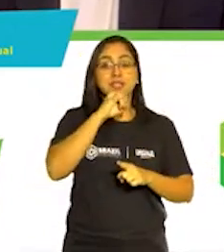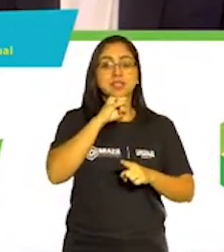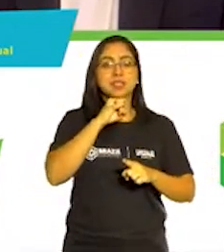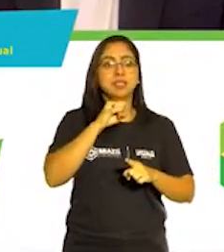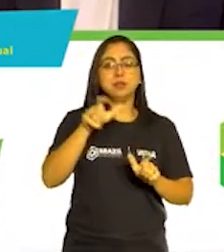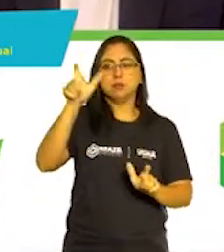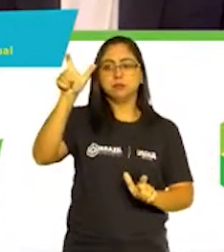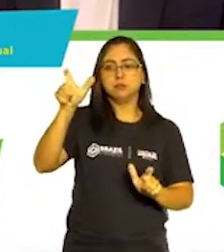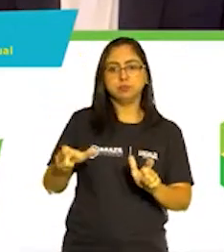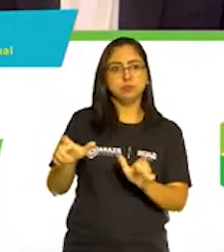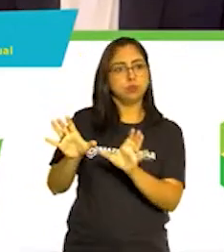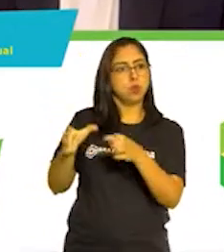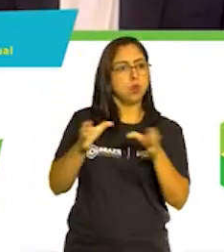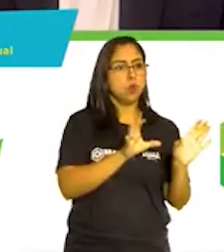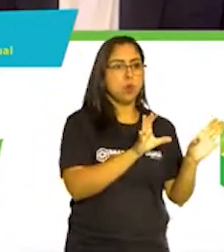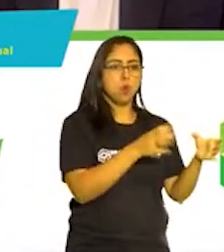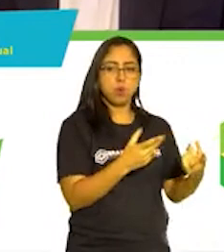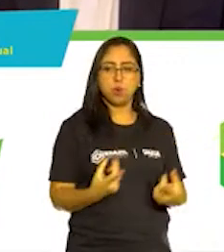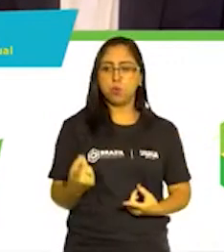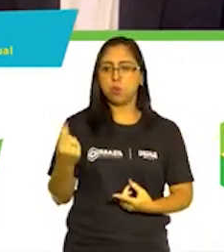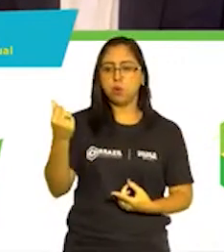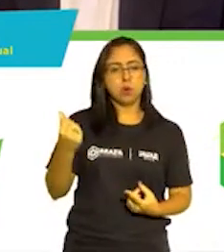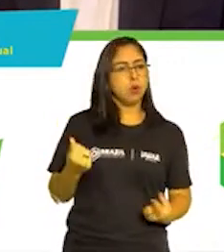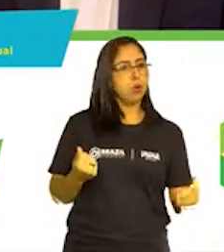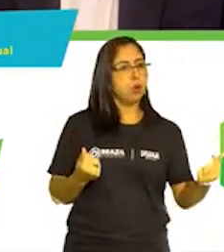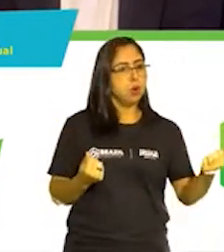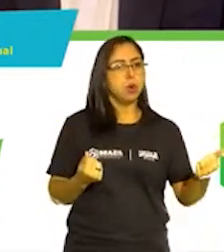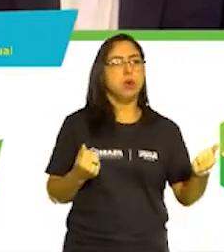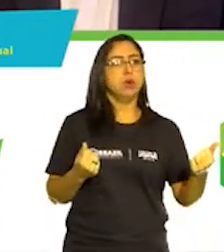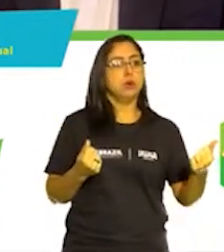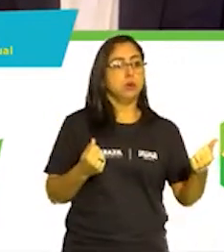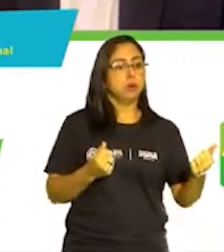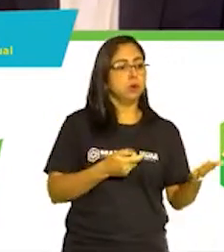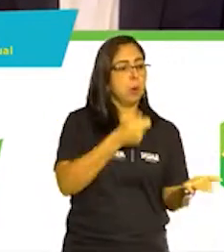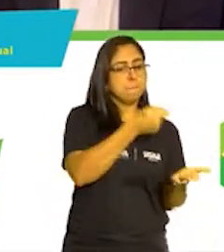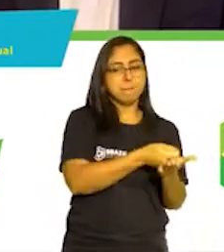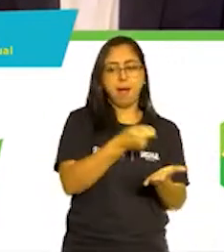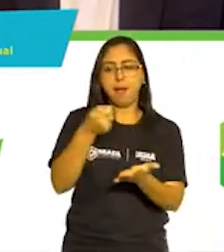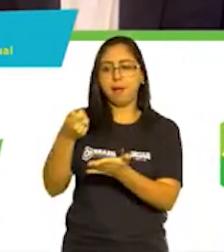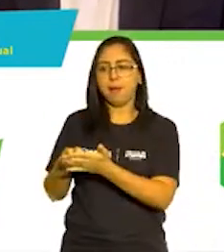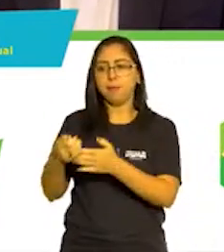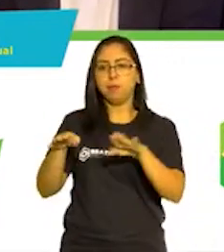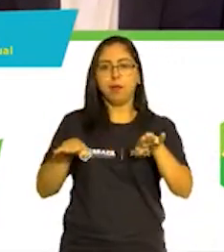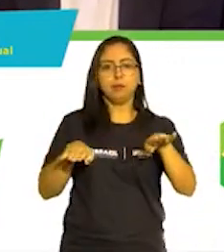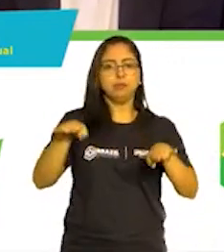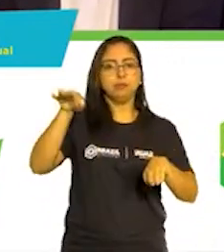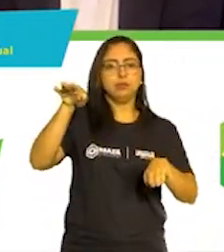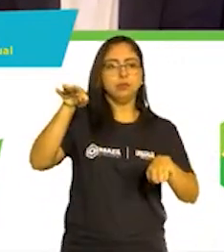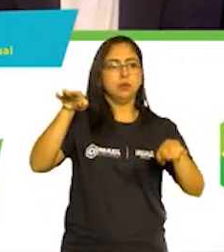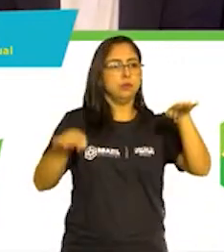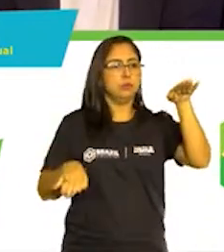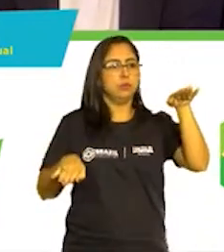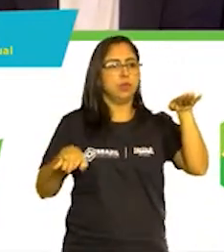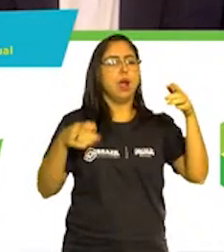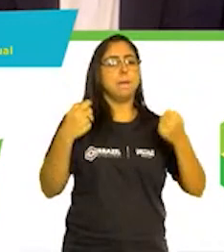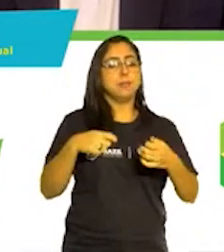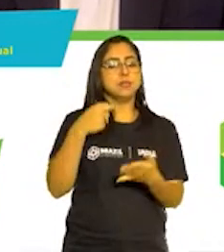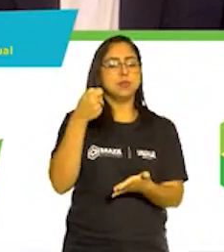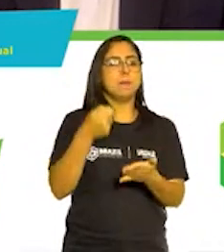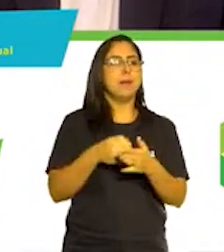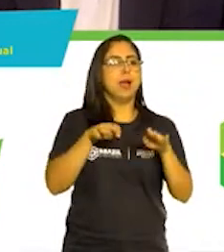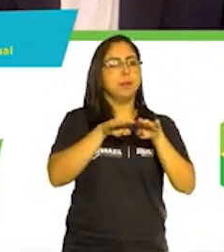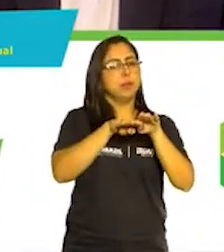a gente vai ter uma sociedade razoavelmente justa. Aí a gente vai poder tratar da questão